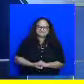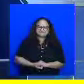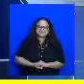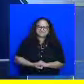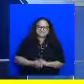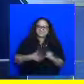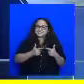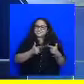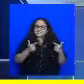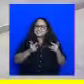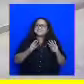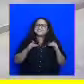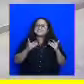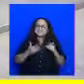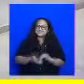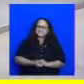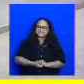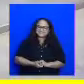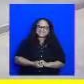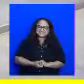Vem sorte, vem sorte.